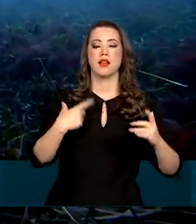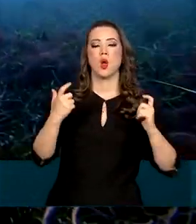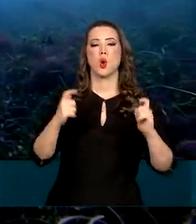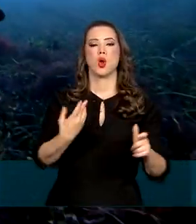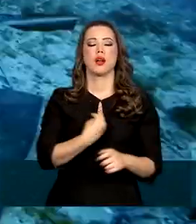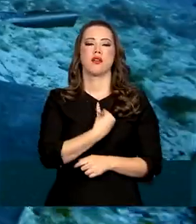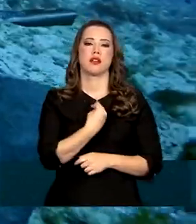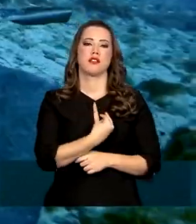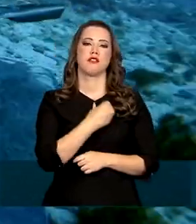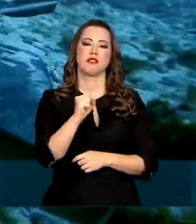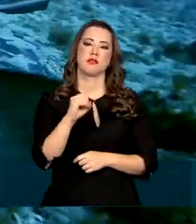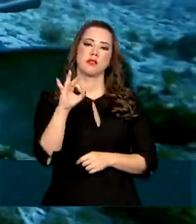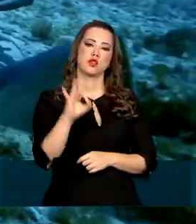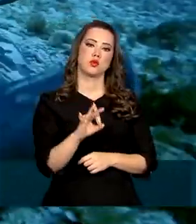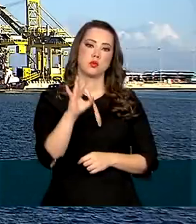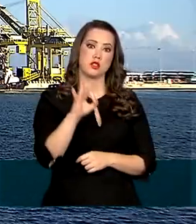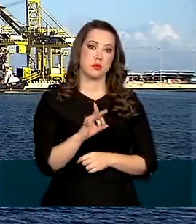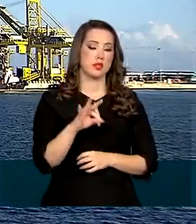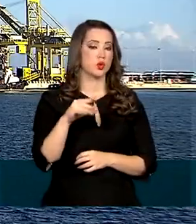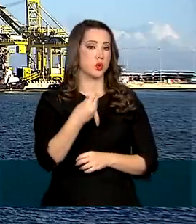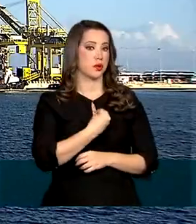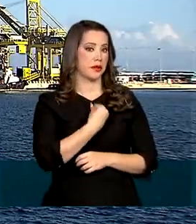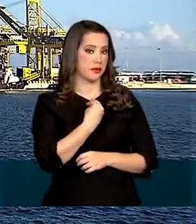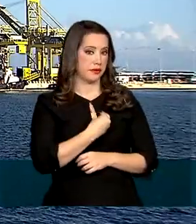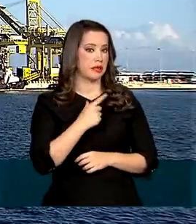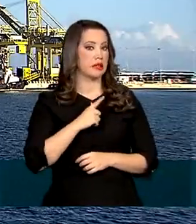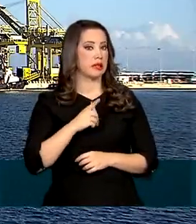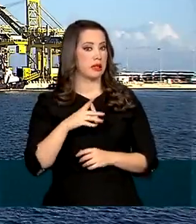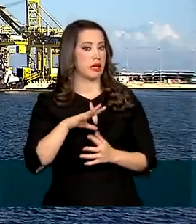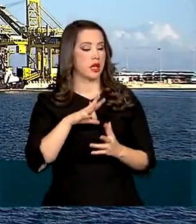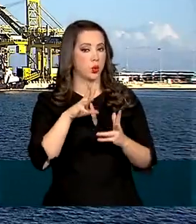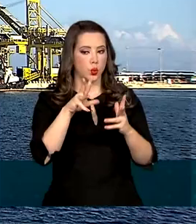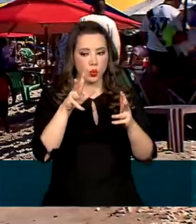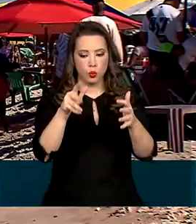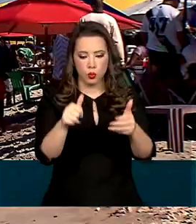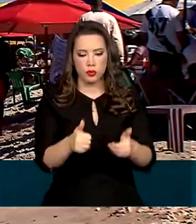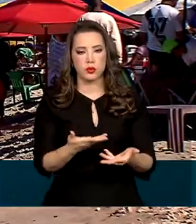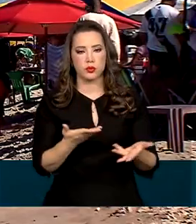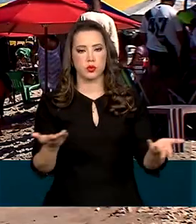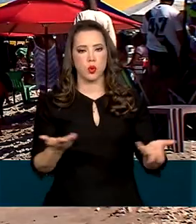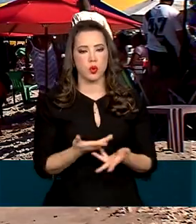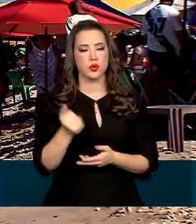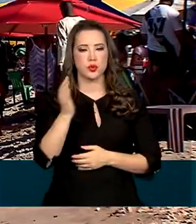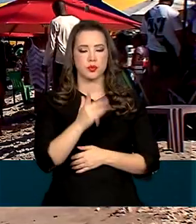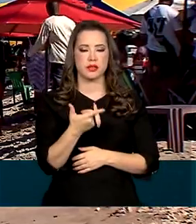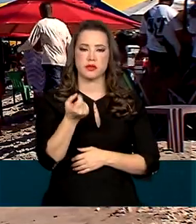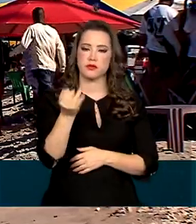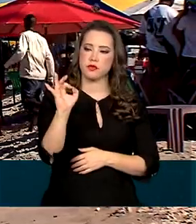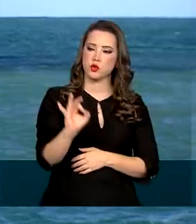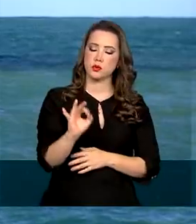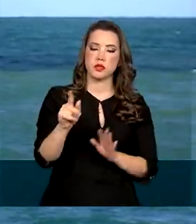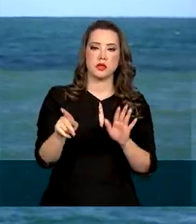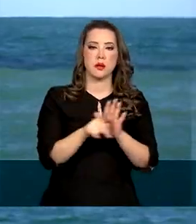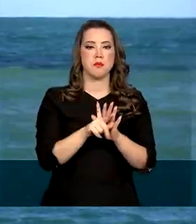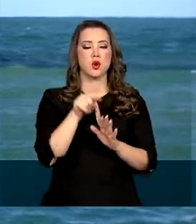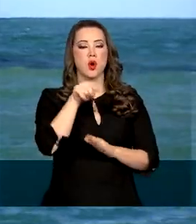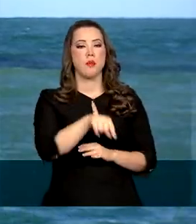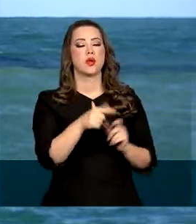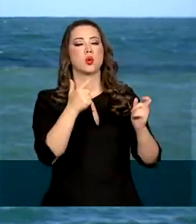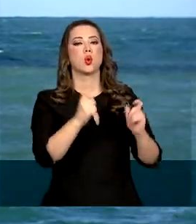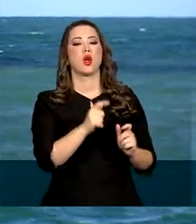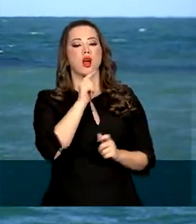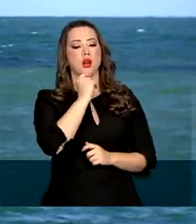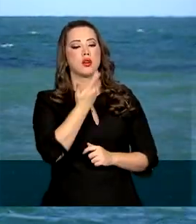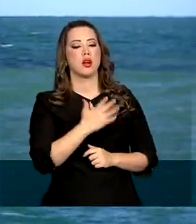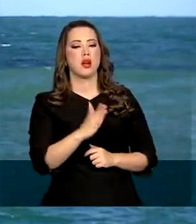toda a vida existente na Terra. No Brasil, pelo menos 20% do PIB vem do oceano, seja do turismo